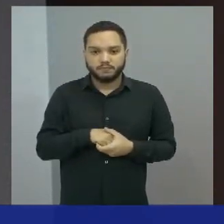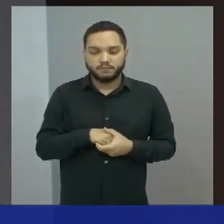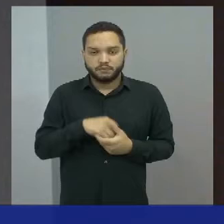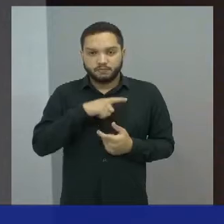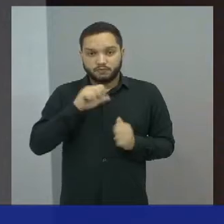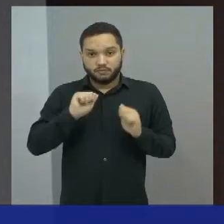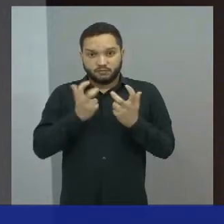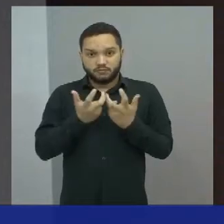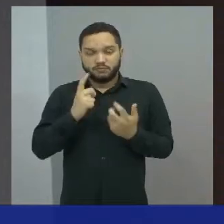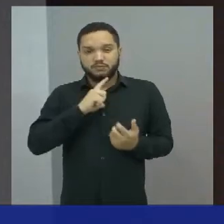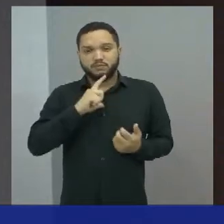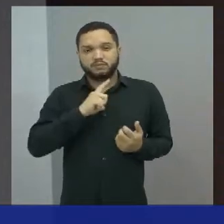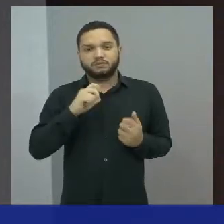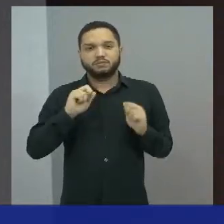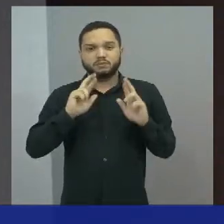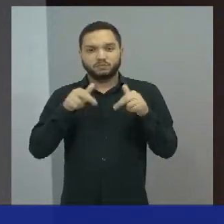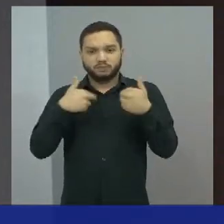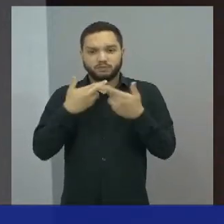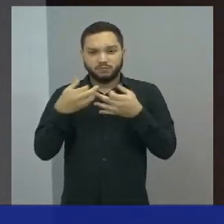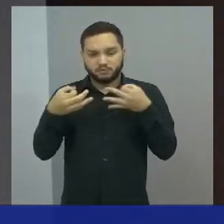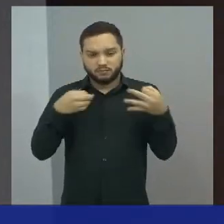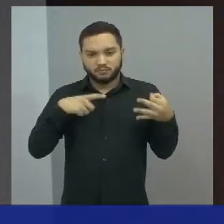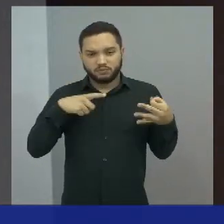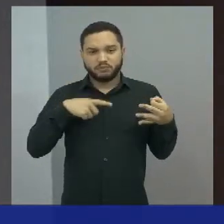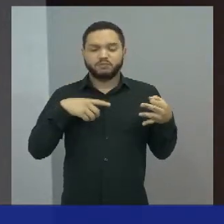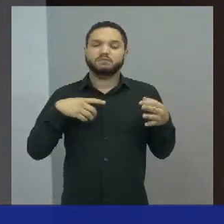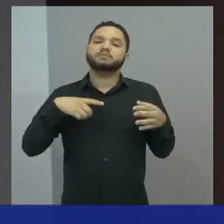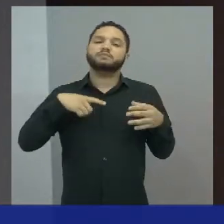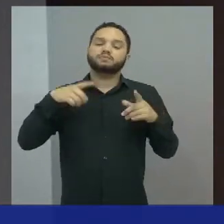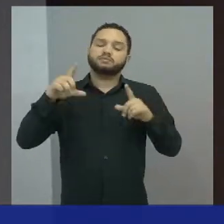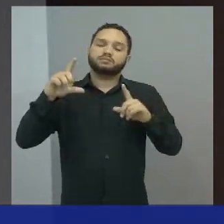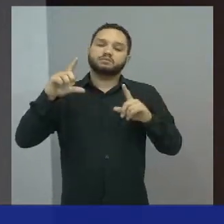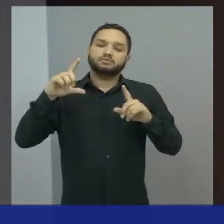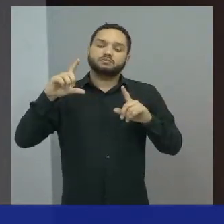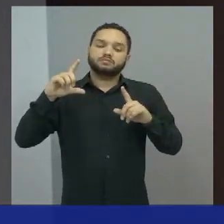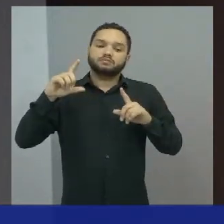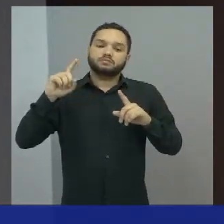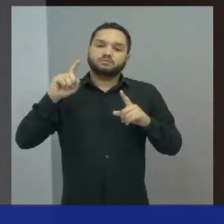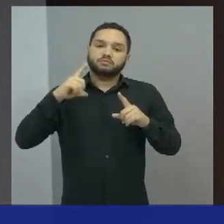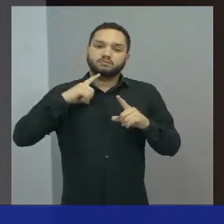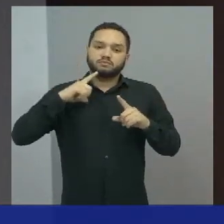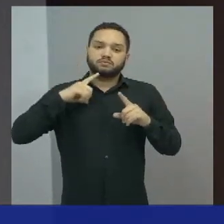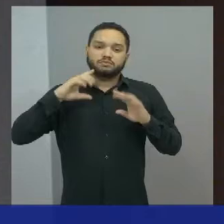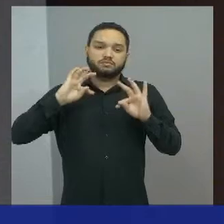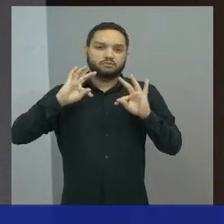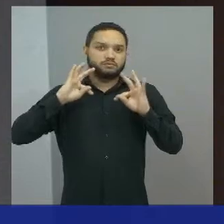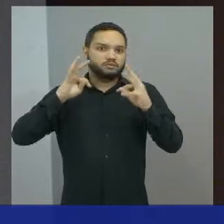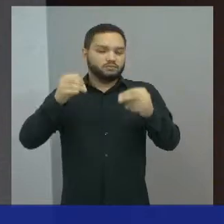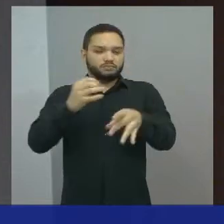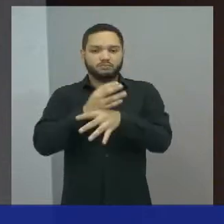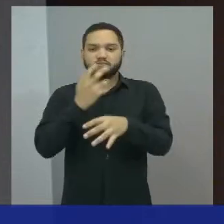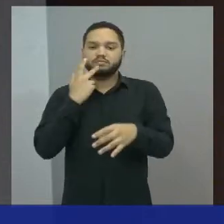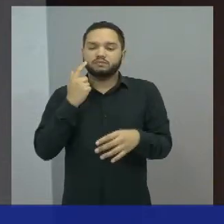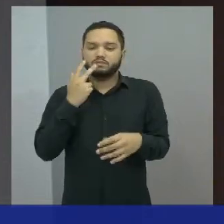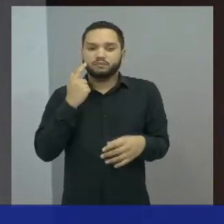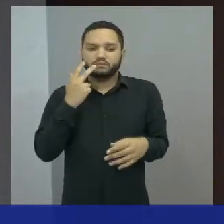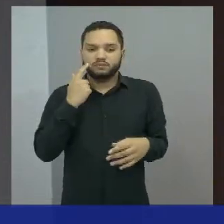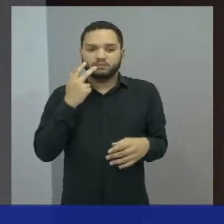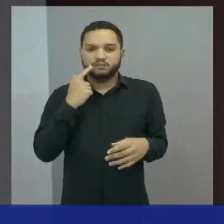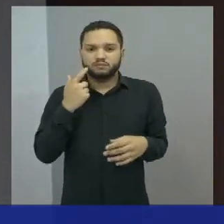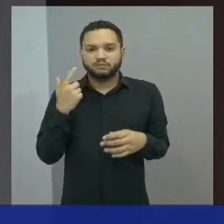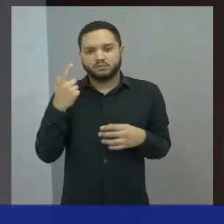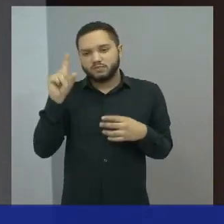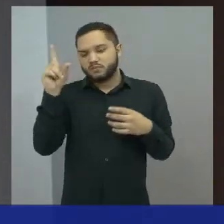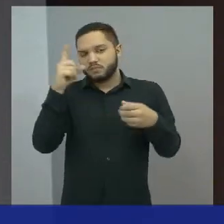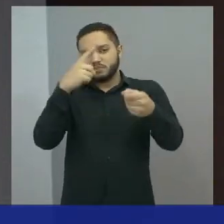na Câmara Municipal, essa audiência está sendo realizada e está sendo transmitida para toda a cidade. Eu não sei se chega em alguma